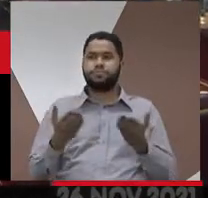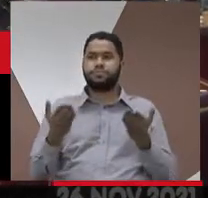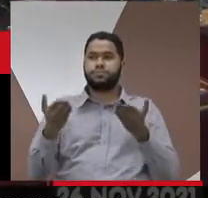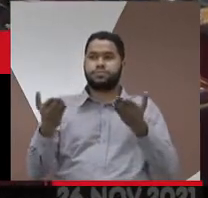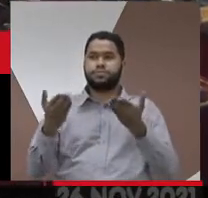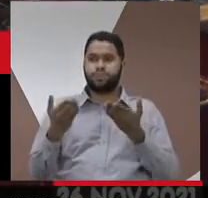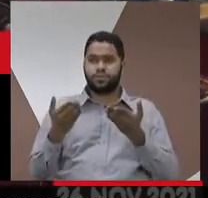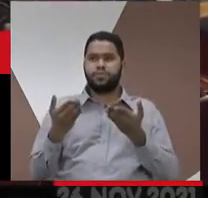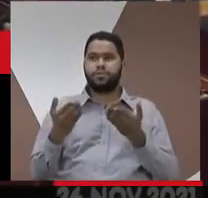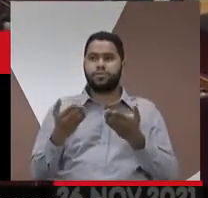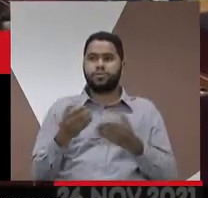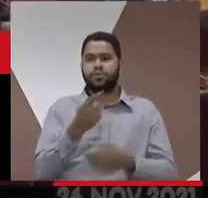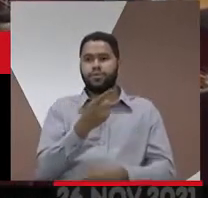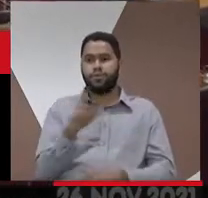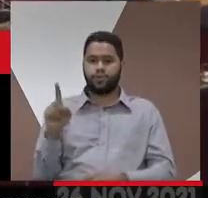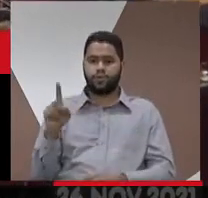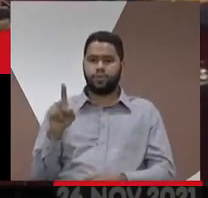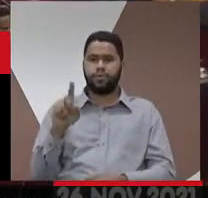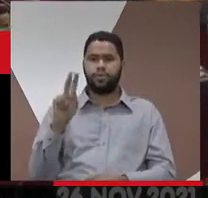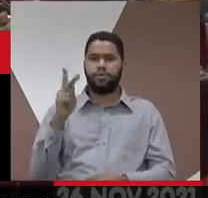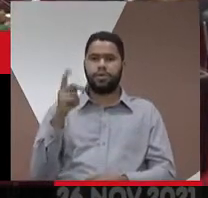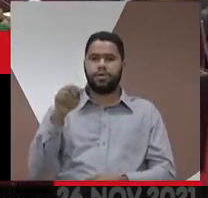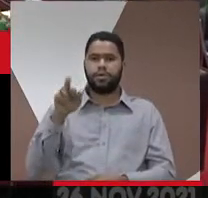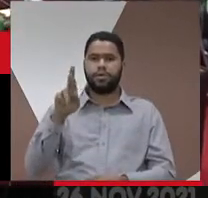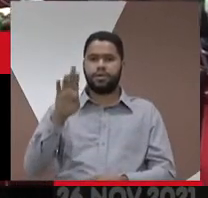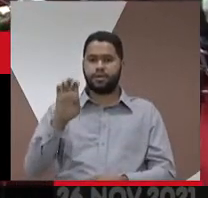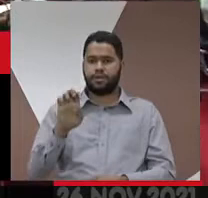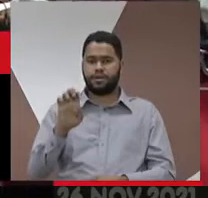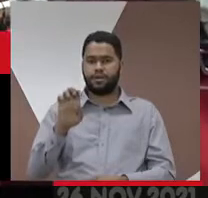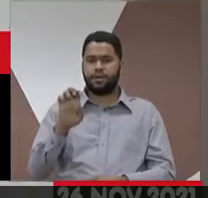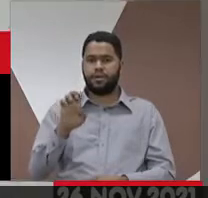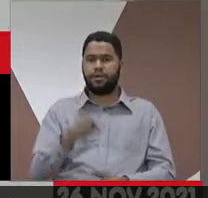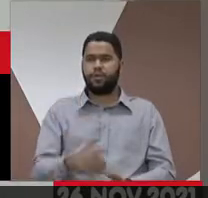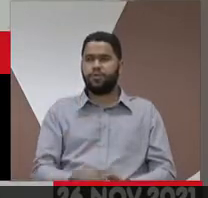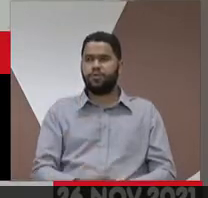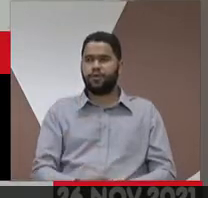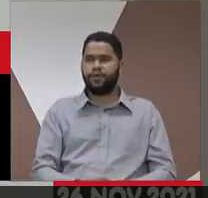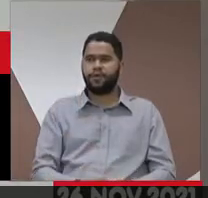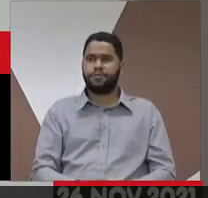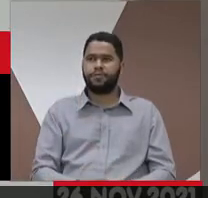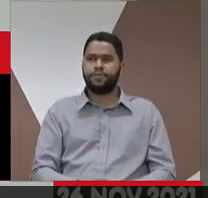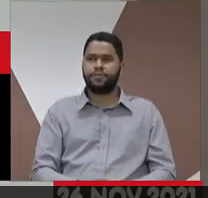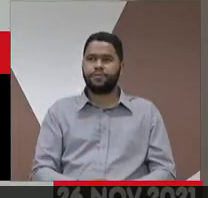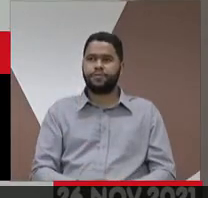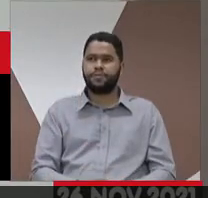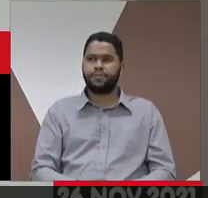o último inscrito, Henrique Lazarotti, do movimento Serra Sempre Viva.